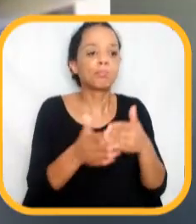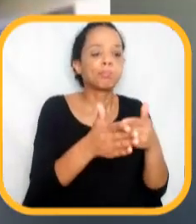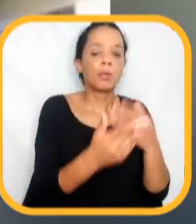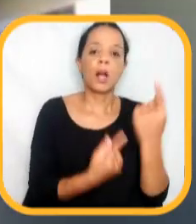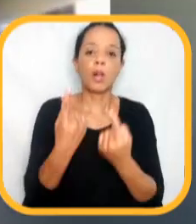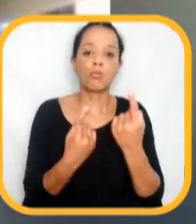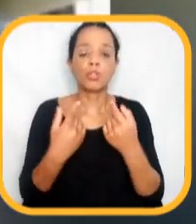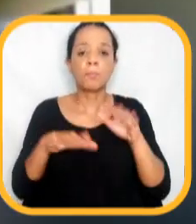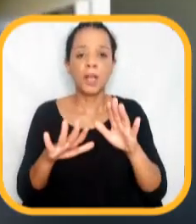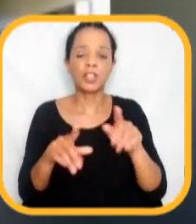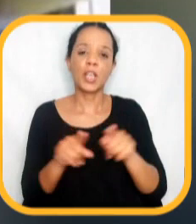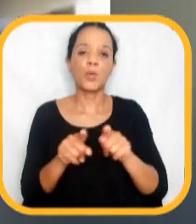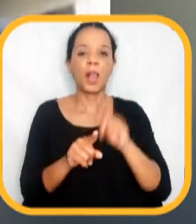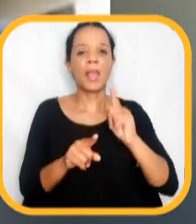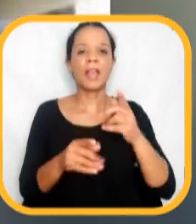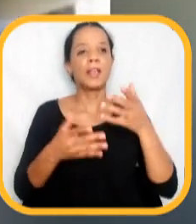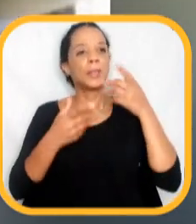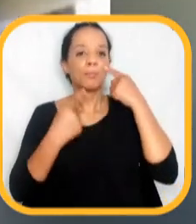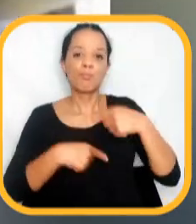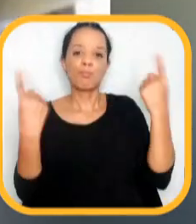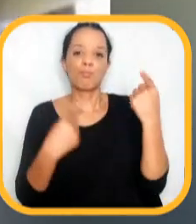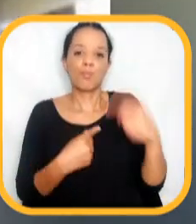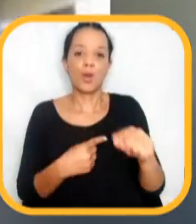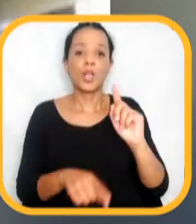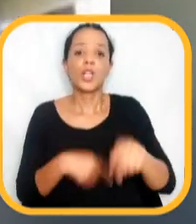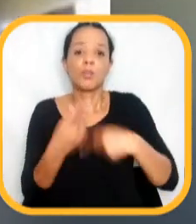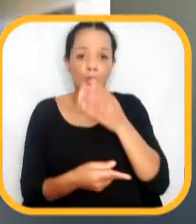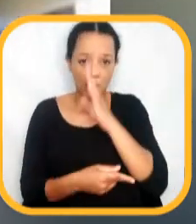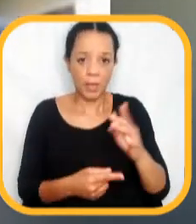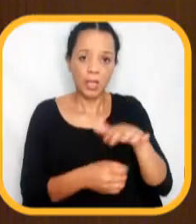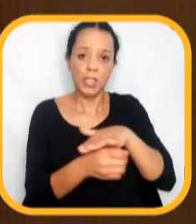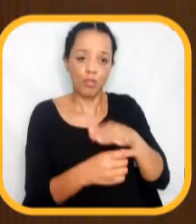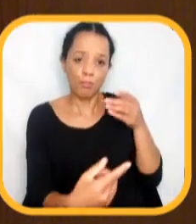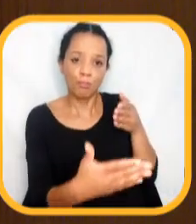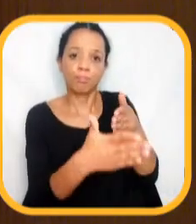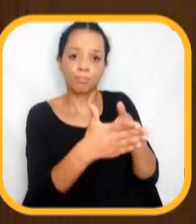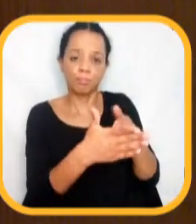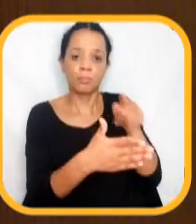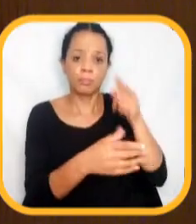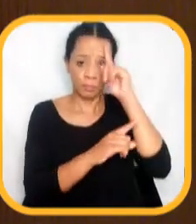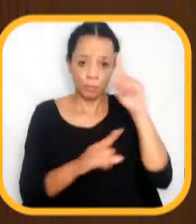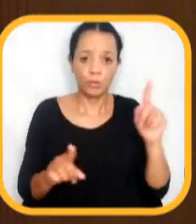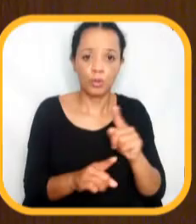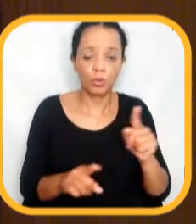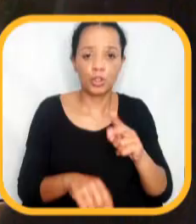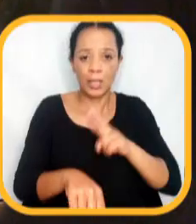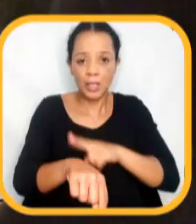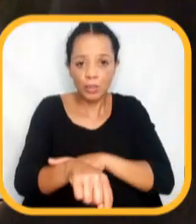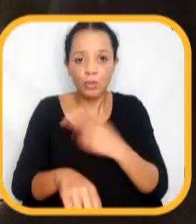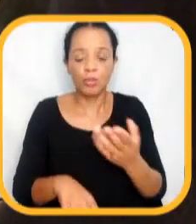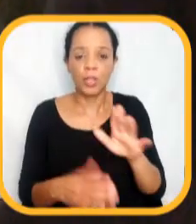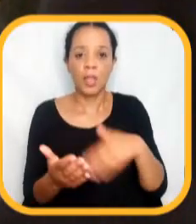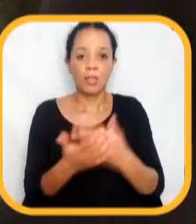uns obstáculos, mas é muito show-off, porque depois, para determinadas situações, os professores,